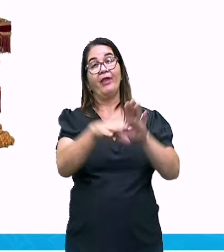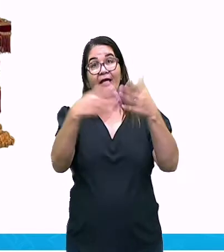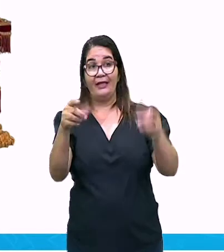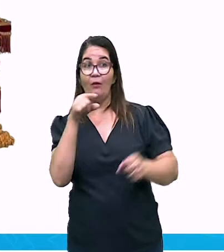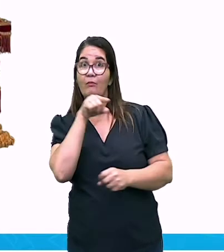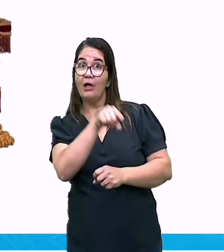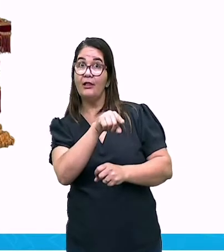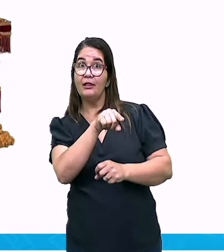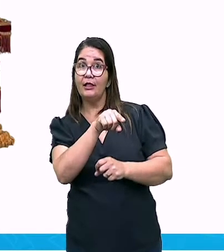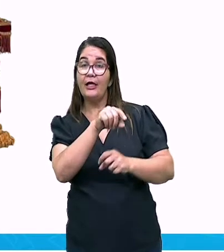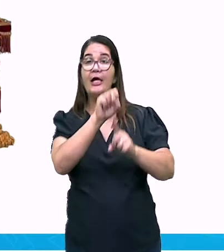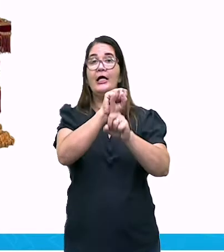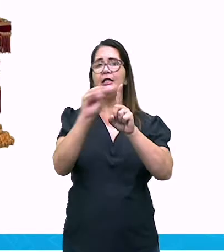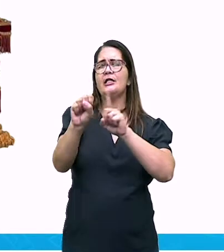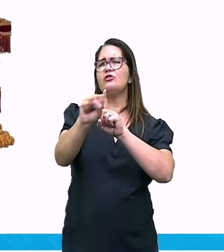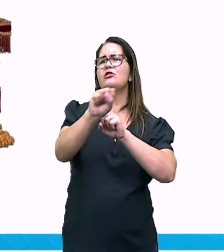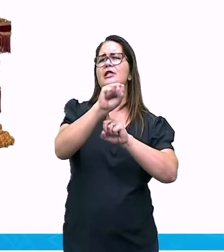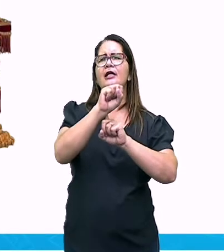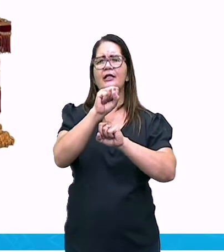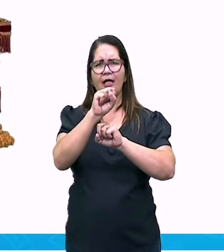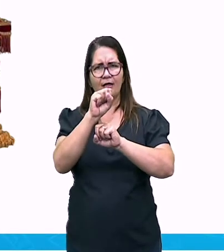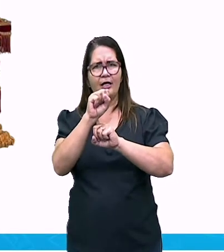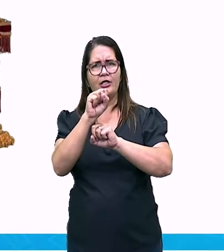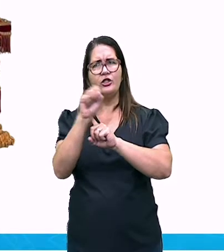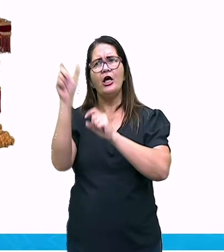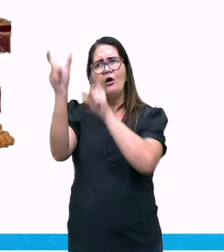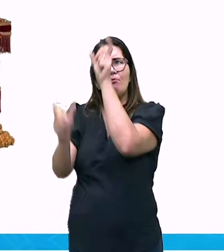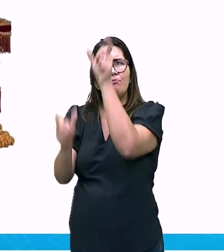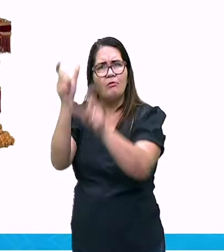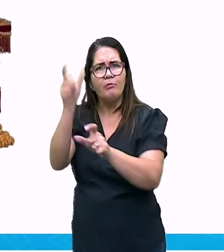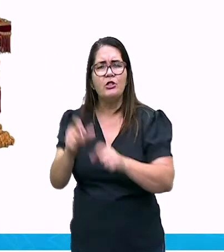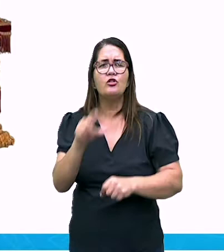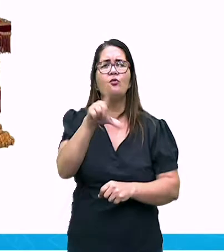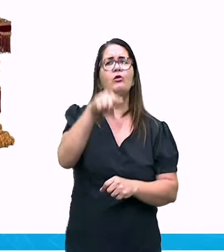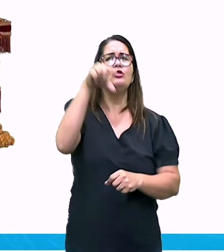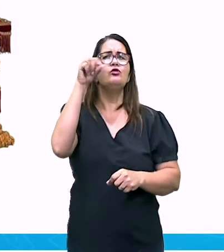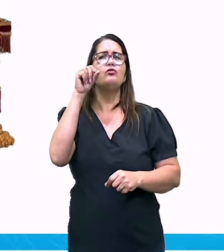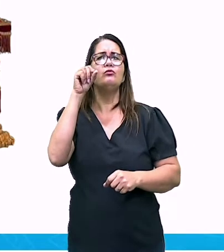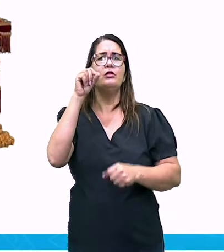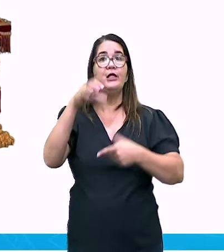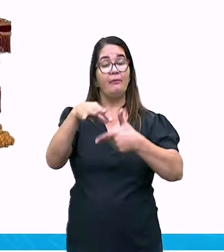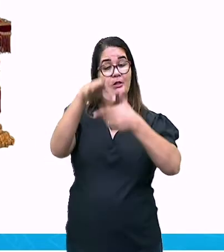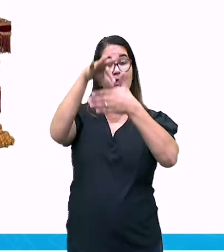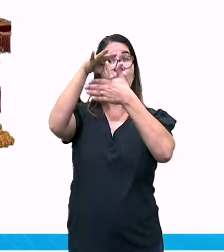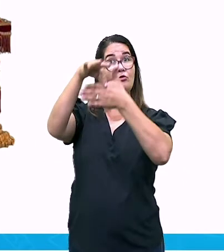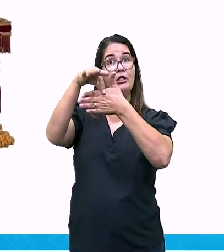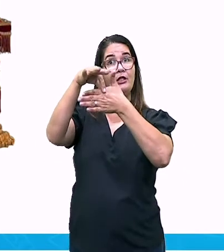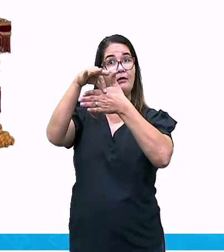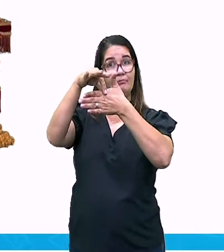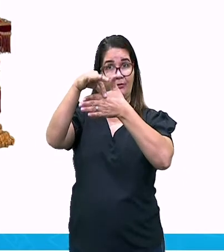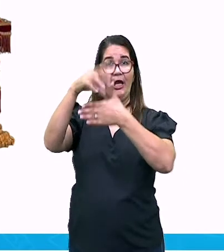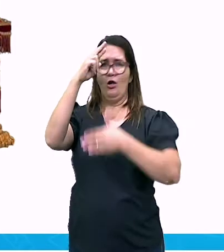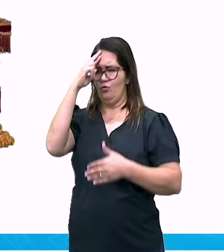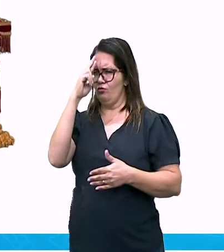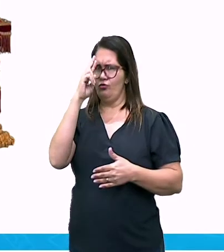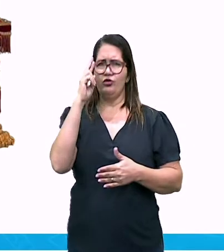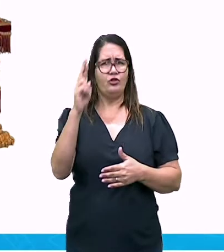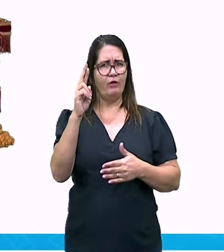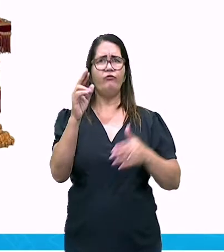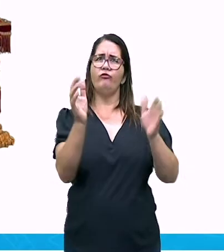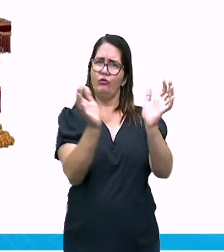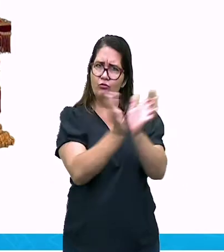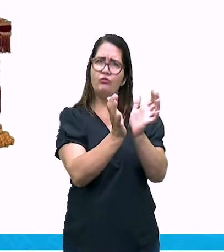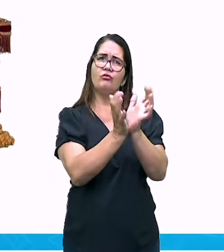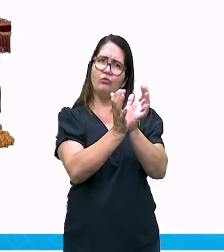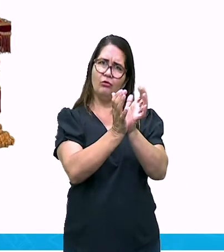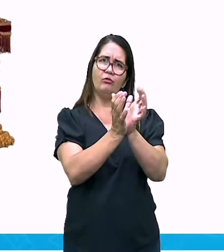chefes, pessoas escolhidas para conduzir os membros do grupo. Então, a partir desse momento que fora visto